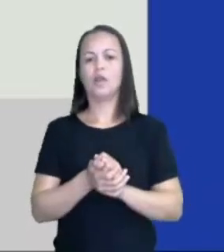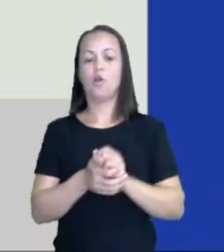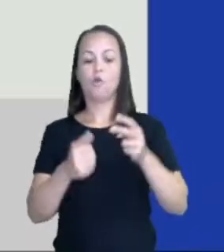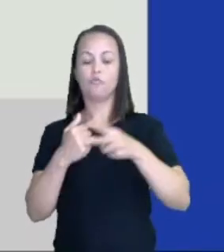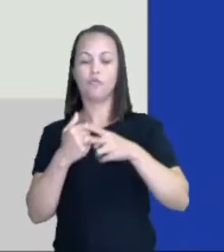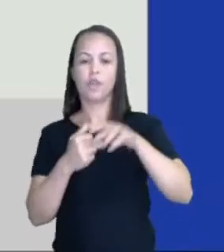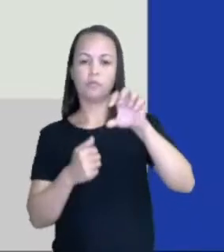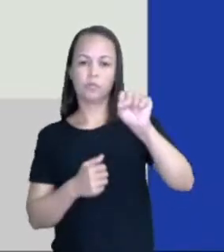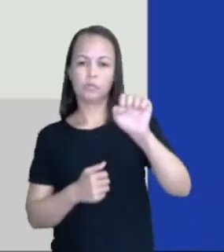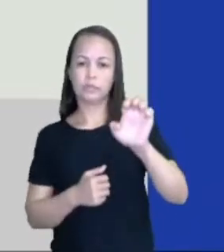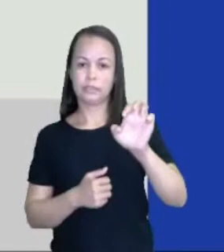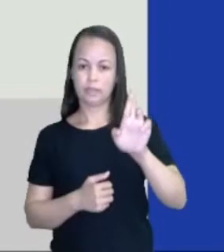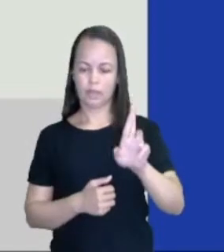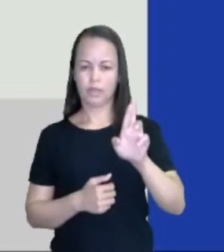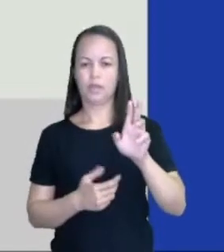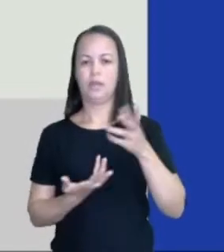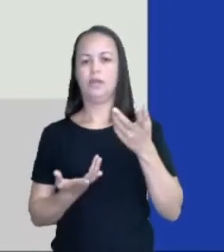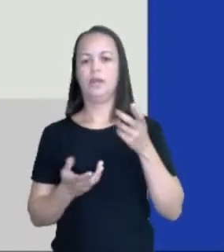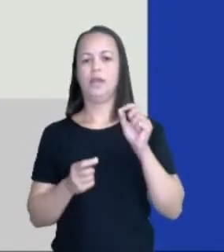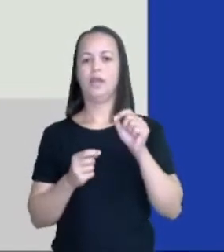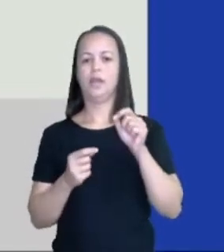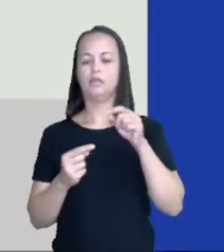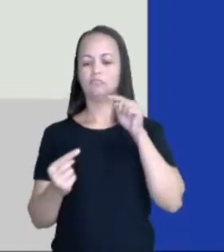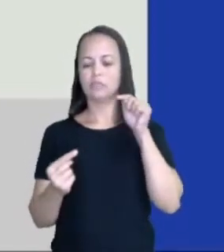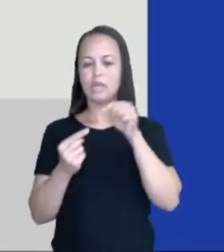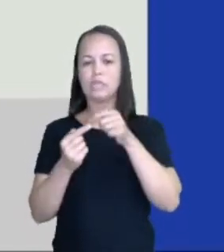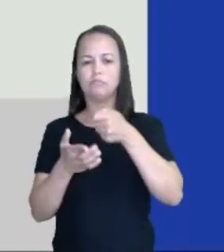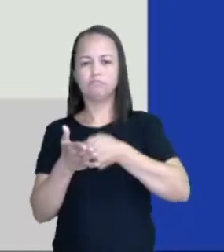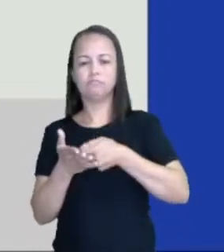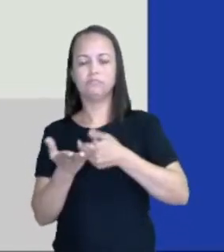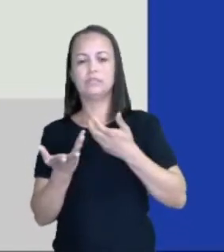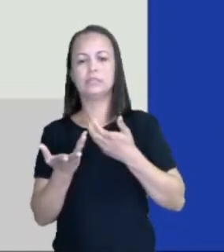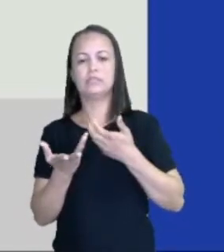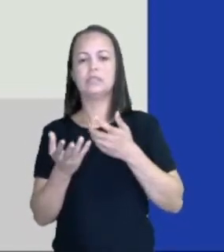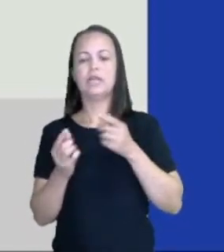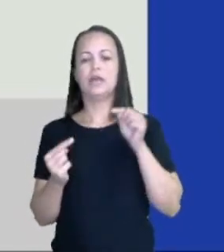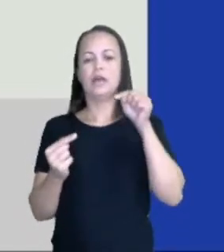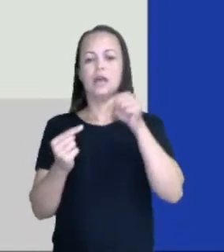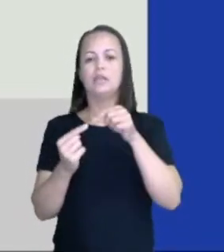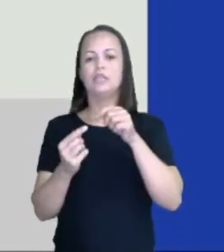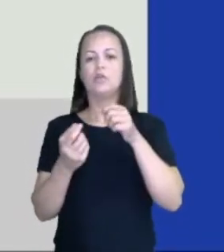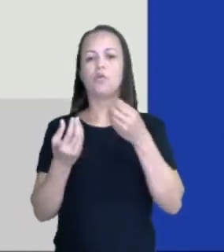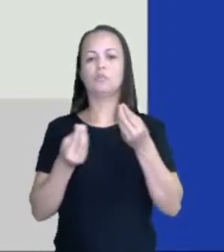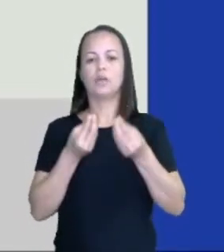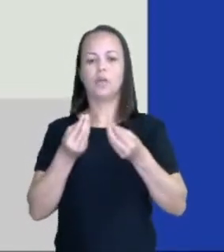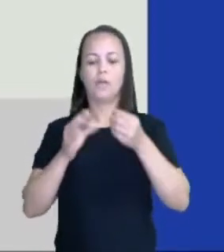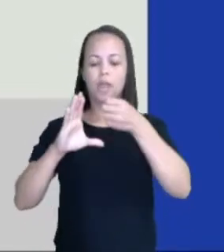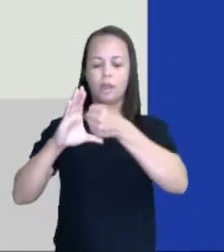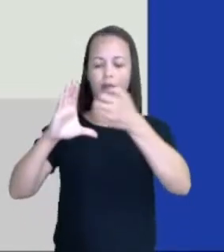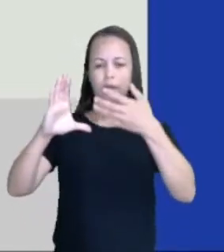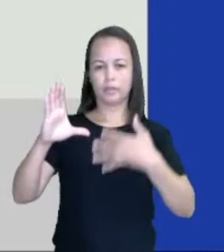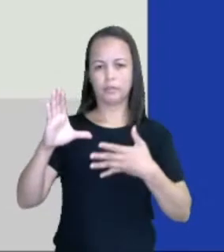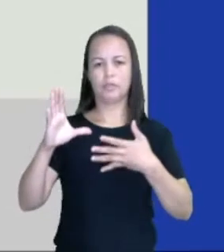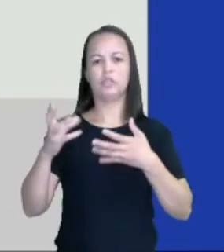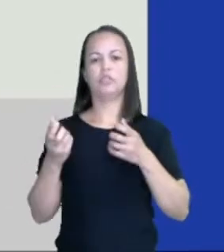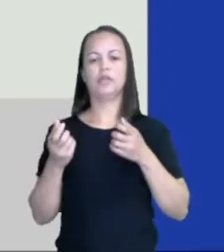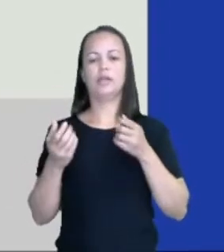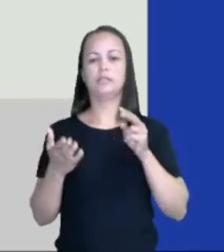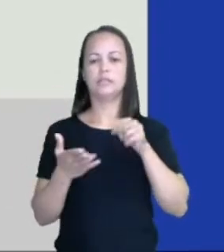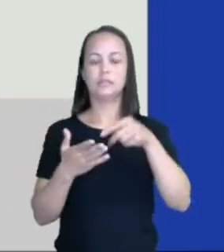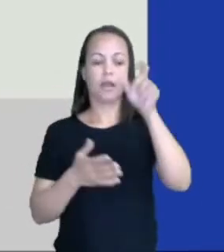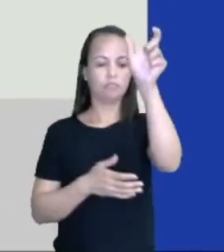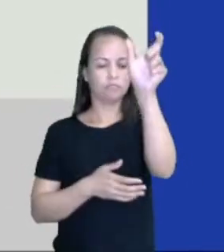verbo de existência e de definição, e como tal, expressa características essenciais de